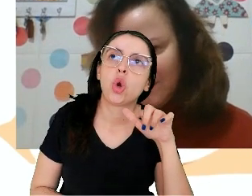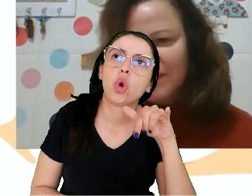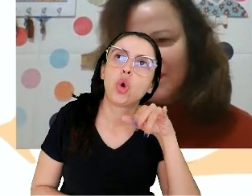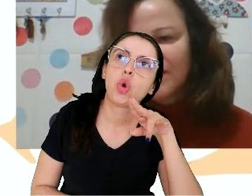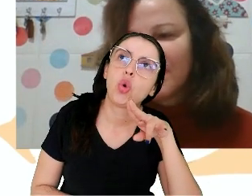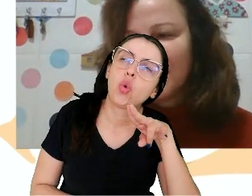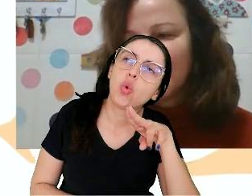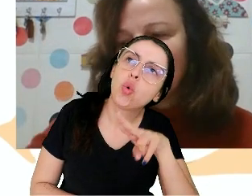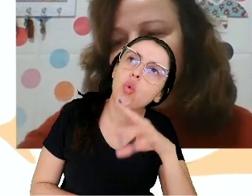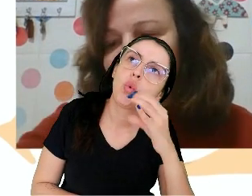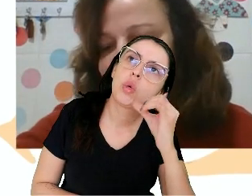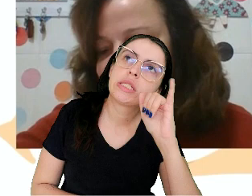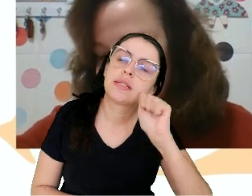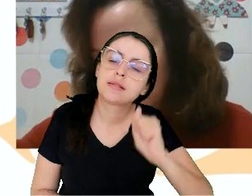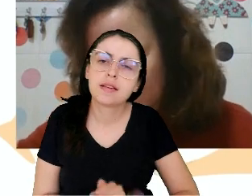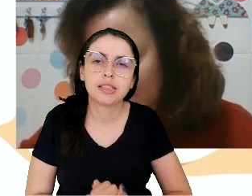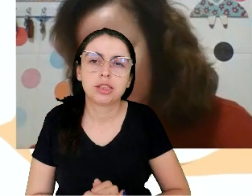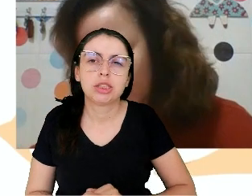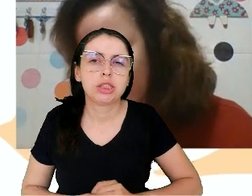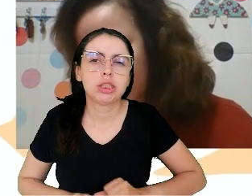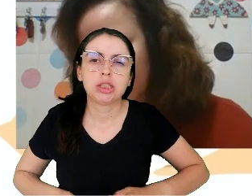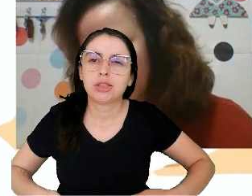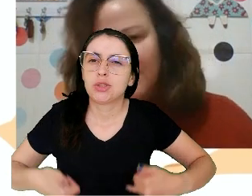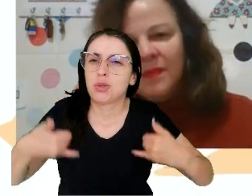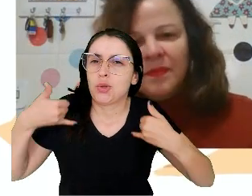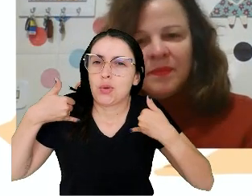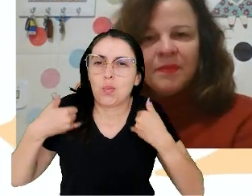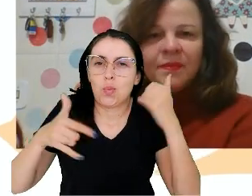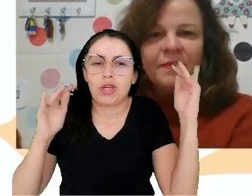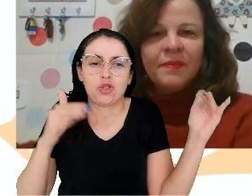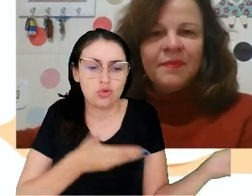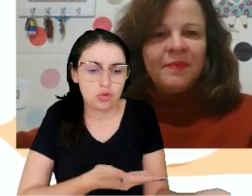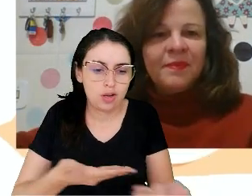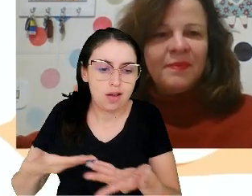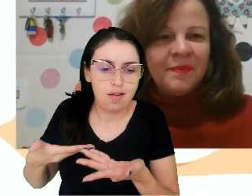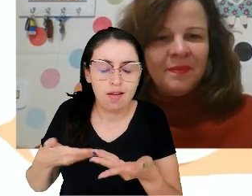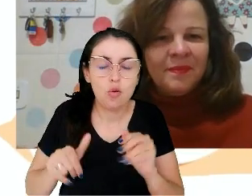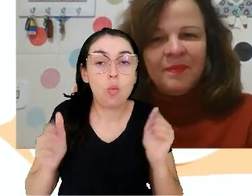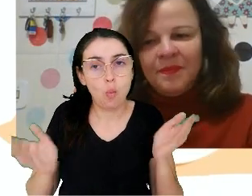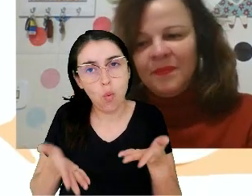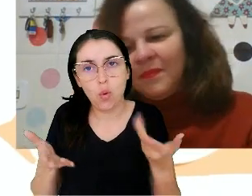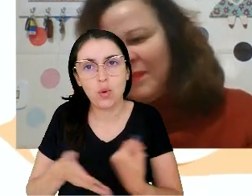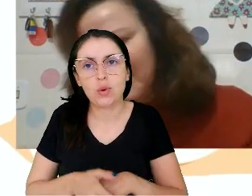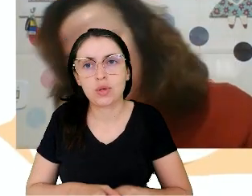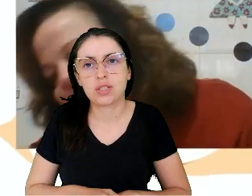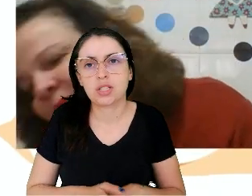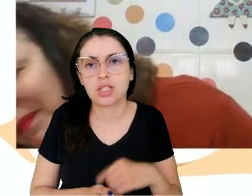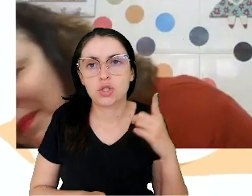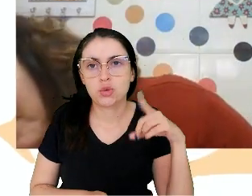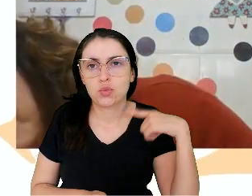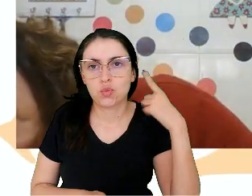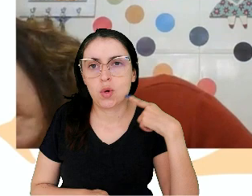Bastos, que nos honra com a sua participação importantíssima no painel de hoje. Ela que é